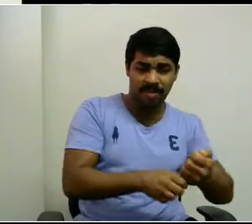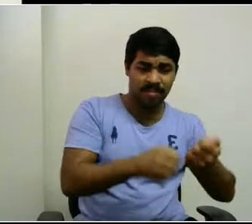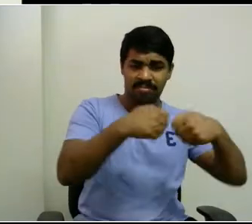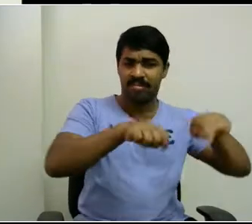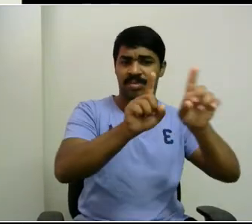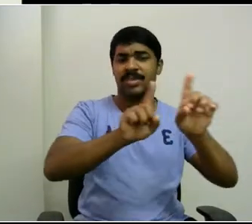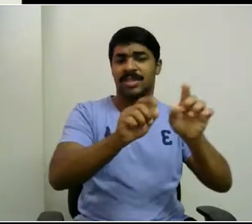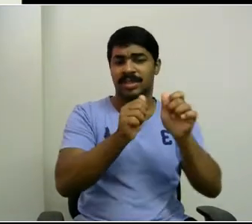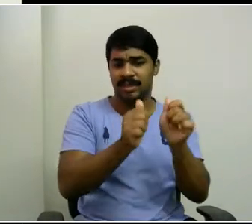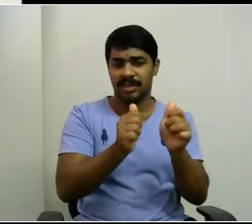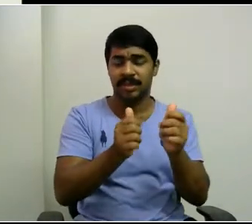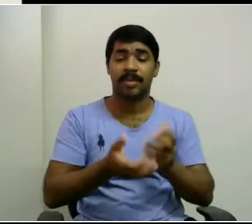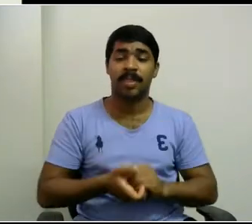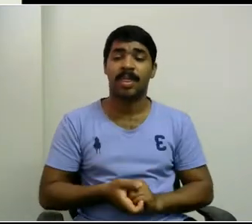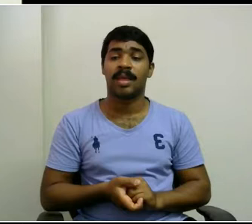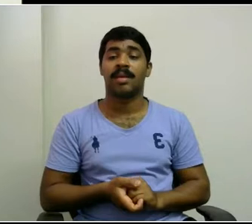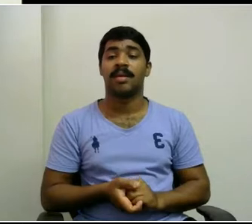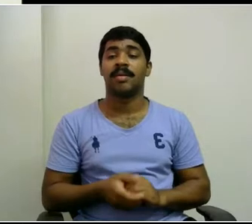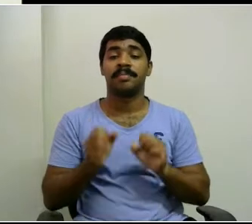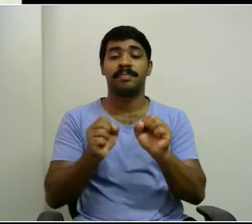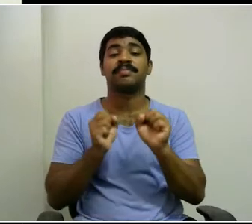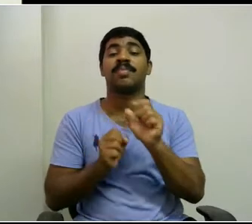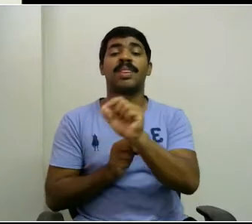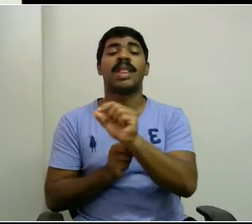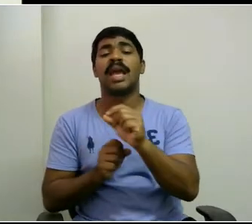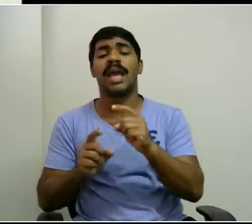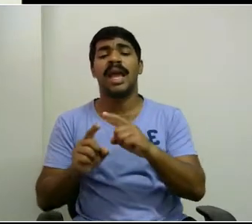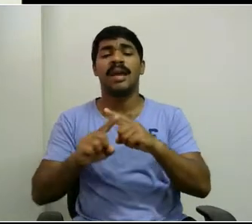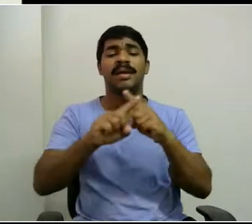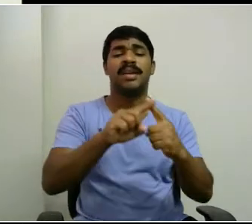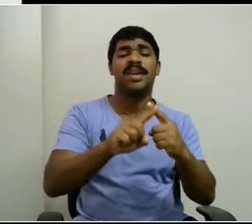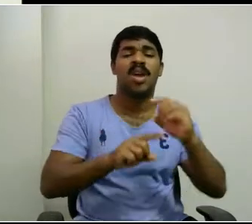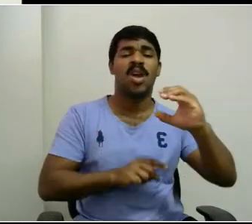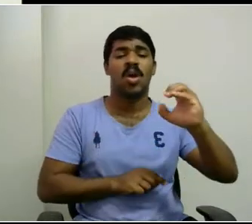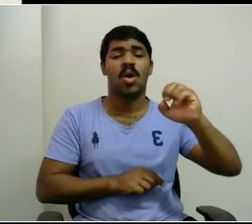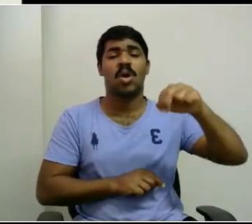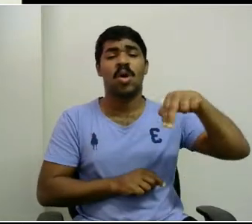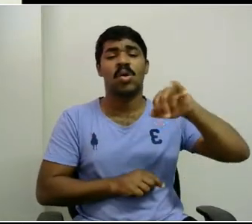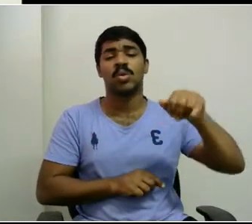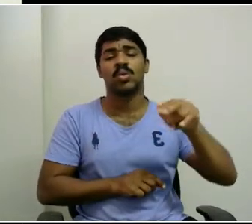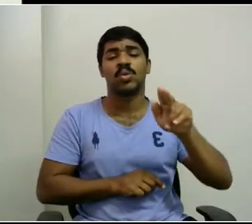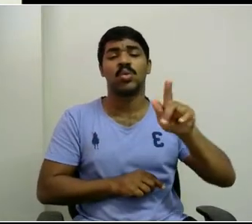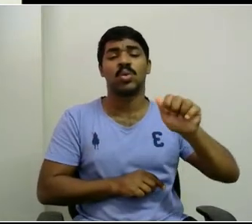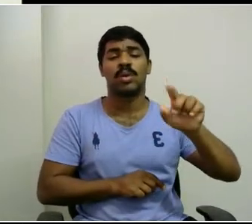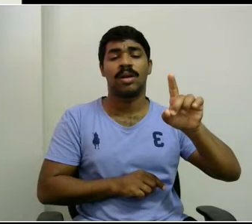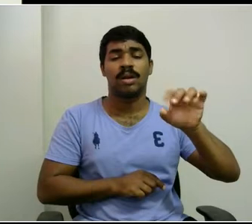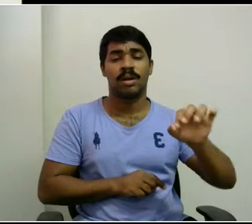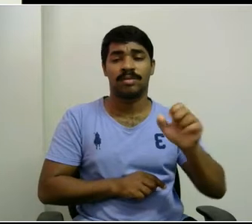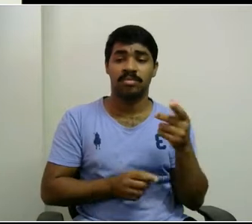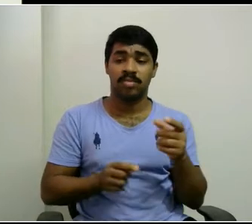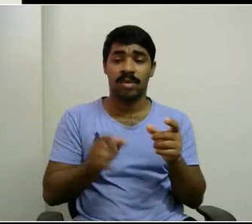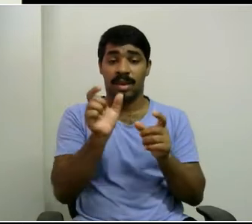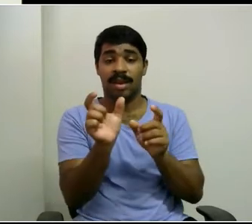que eu faço isso? Eu multiplico pelo que é chamado de conjugado. Então, vai ficar aqui, ó, raiz de 3 mais 1, raiz de 3 mais 1. Troca o sinal